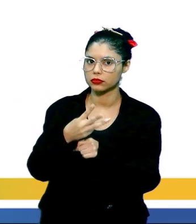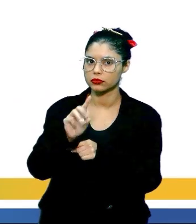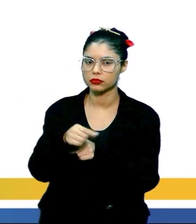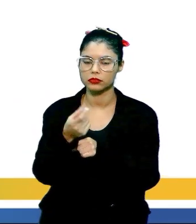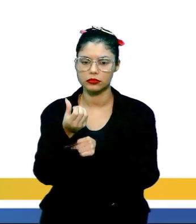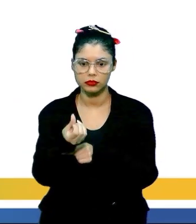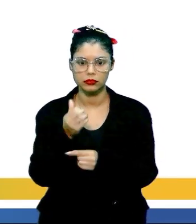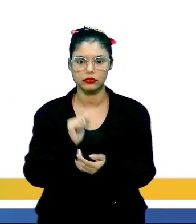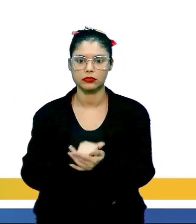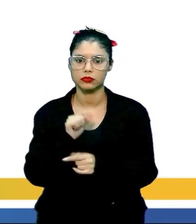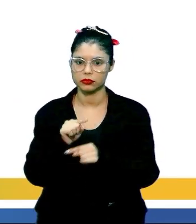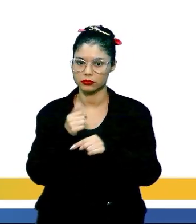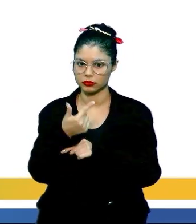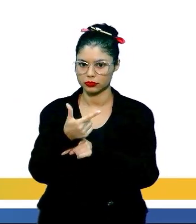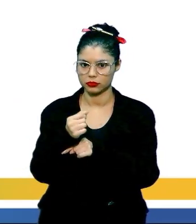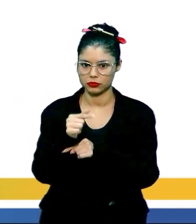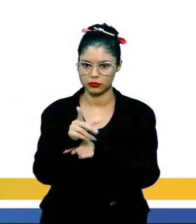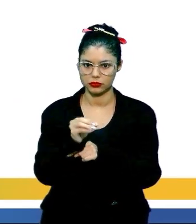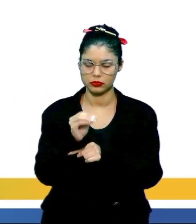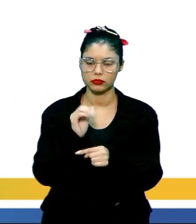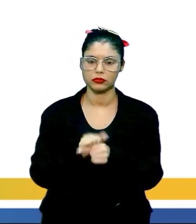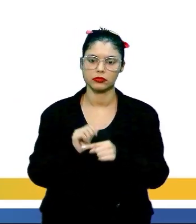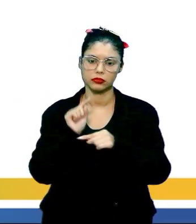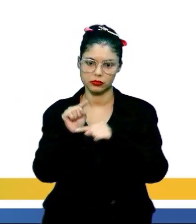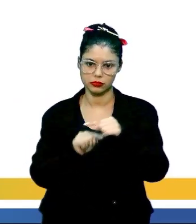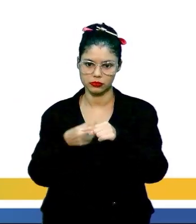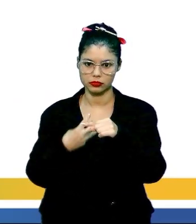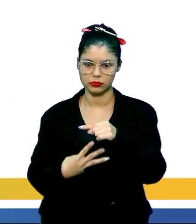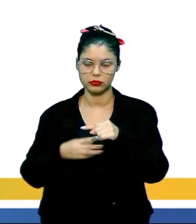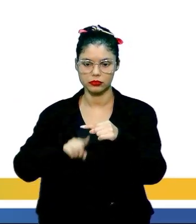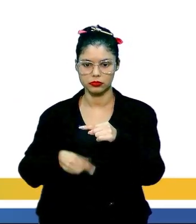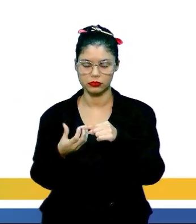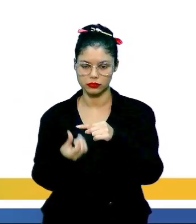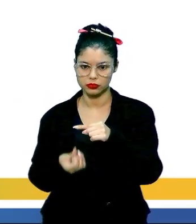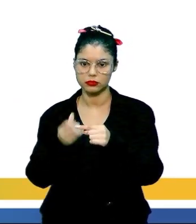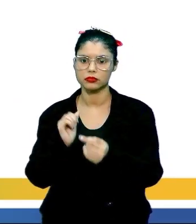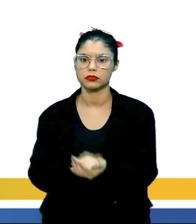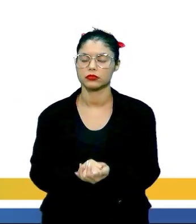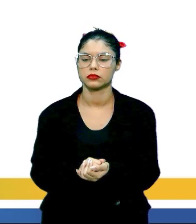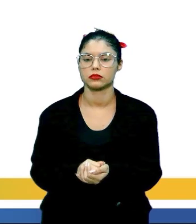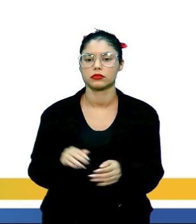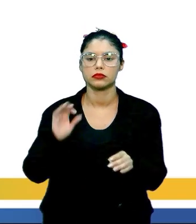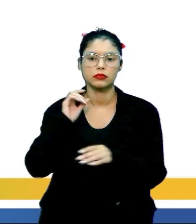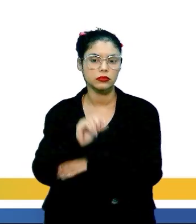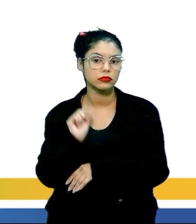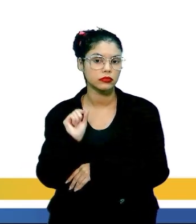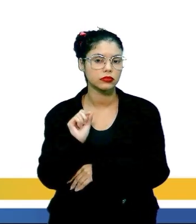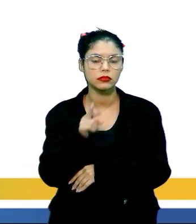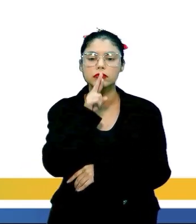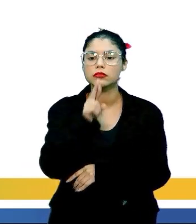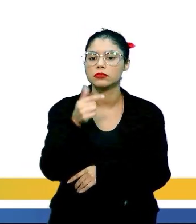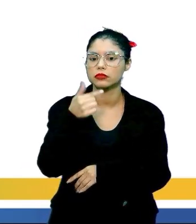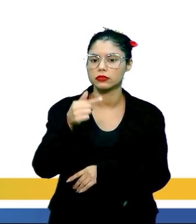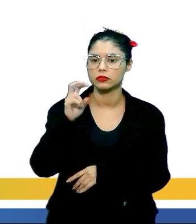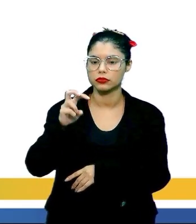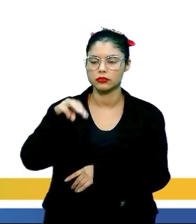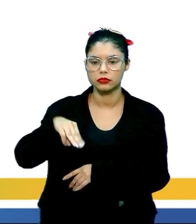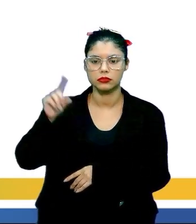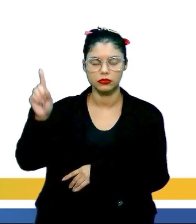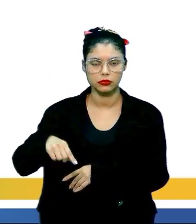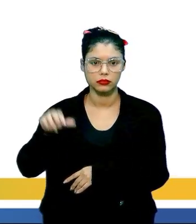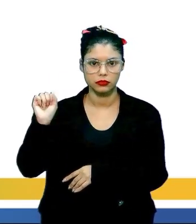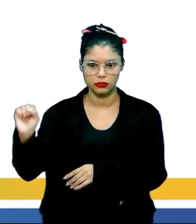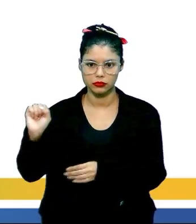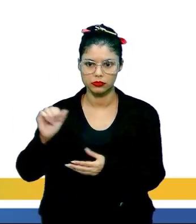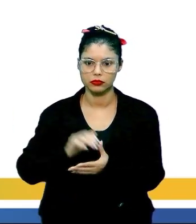forma, 270 km por hora dividido para 3,6 vai nos resultar em 75